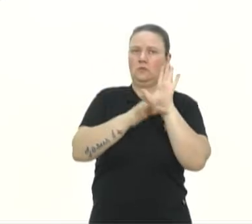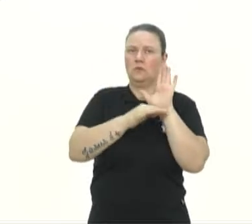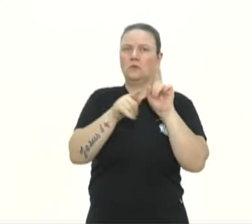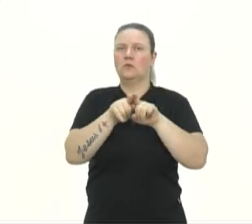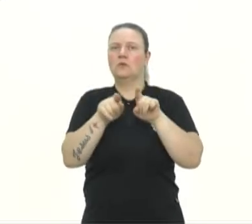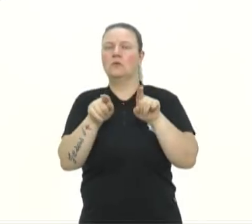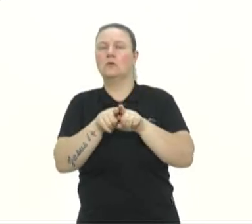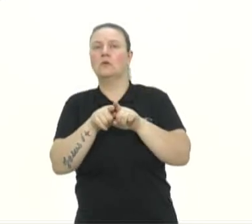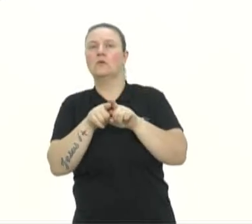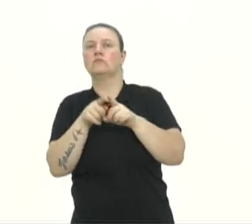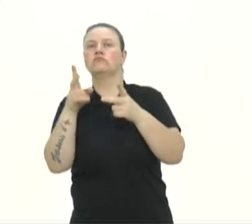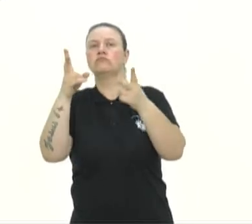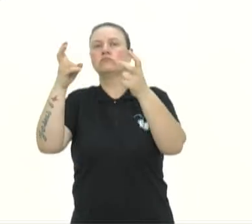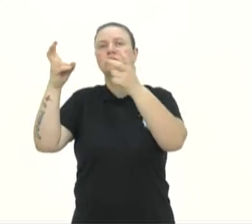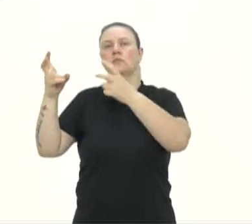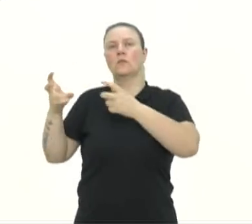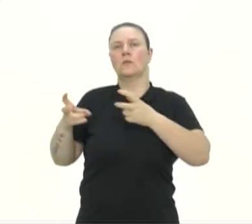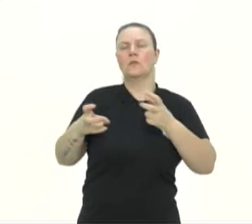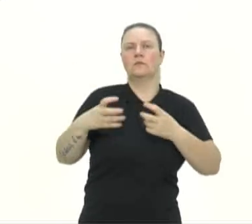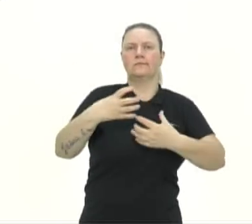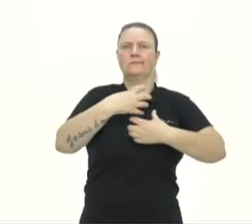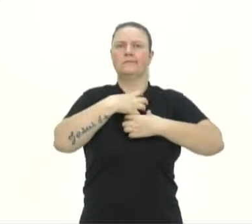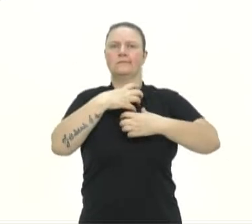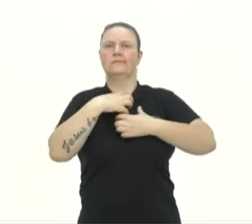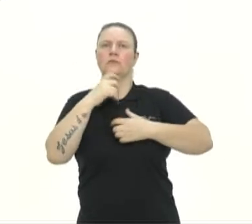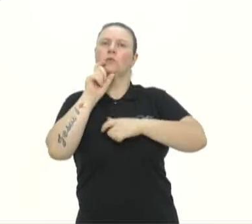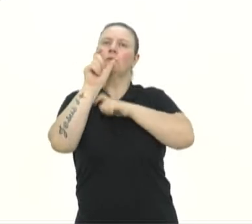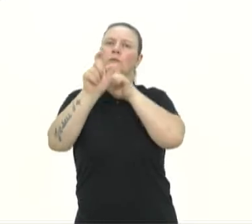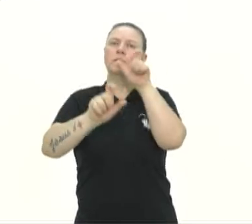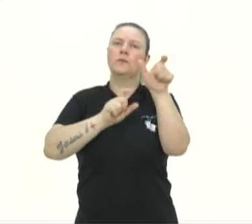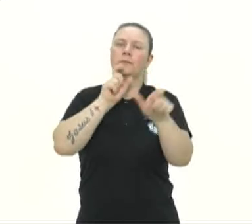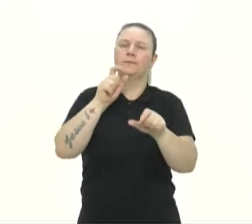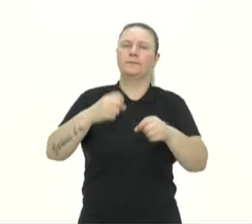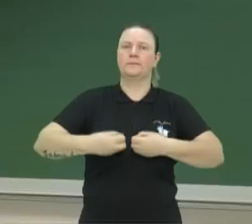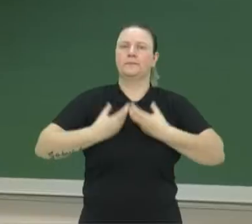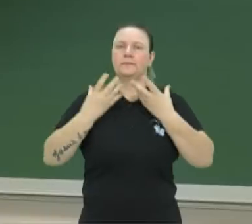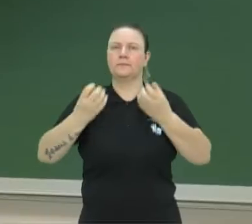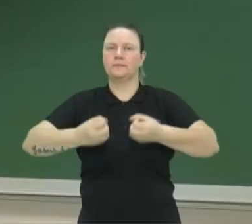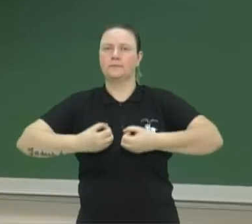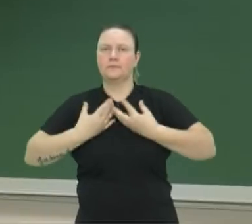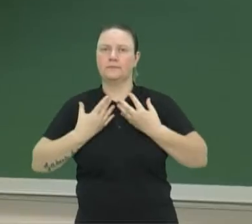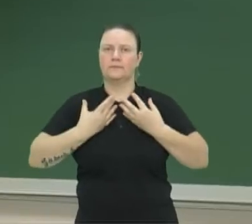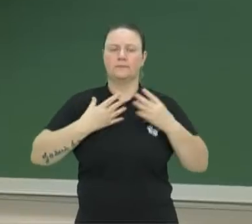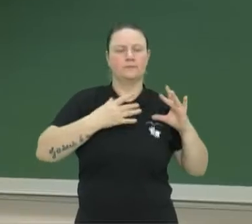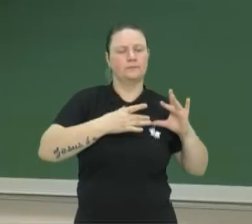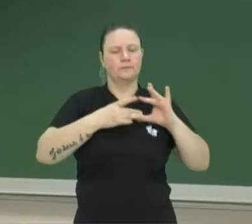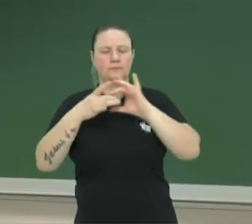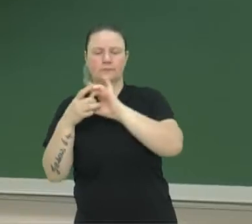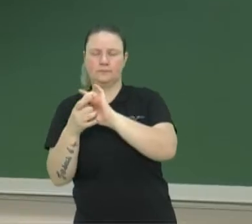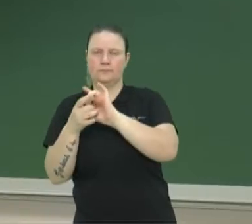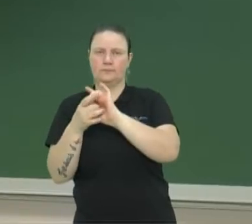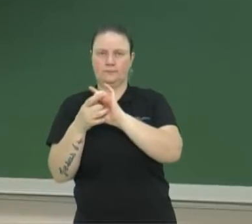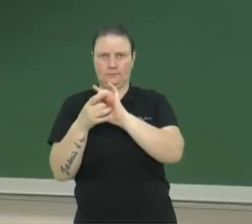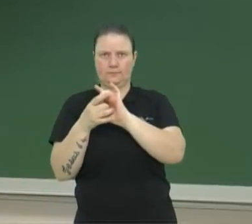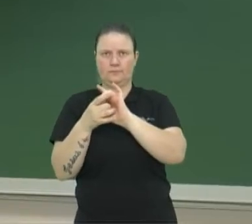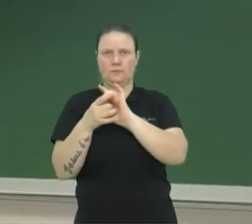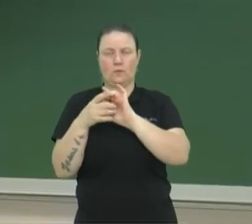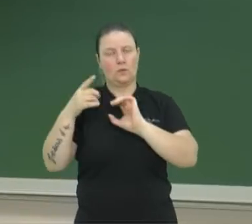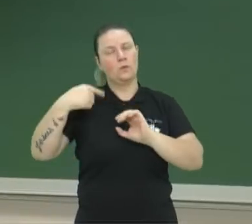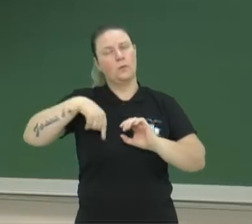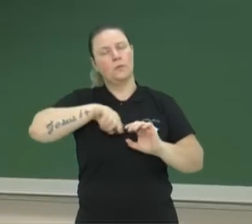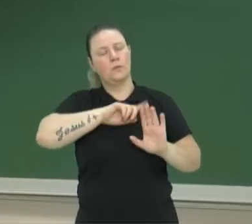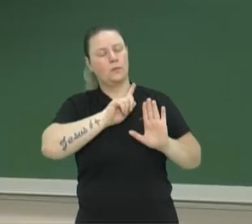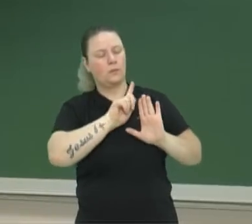vamos reconhecer os efeitos de sentidos de palavras e expressões como um todo, empregadas no nosso